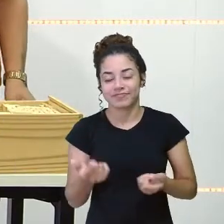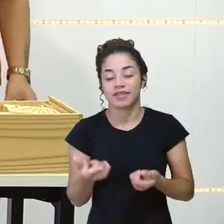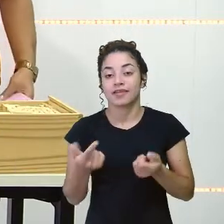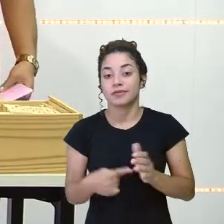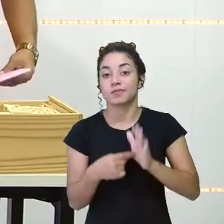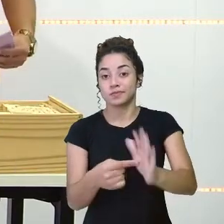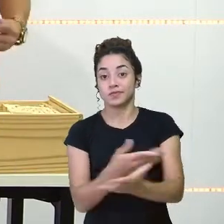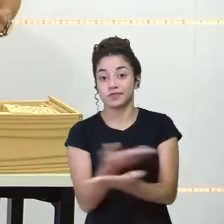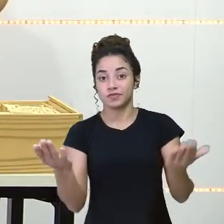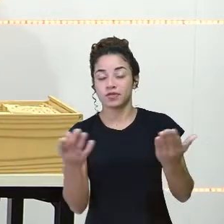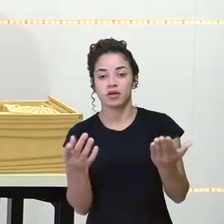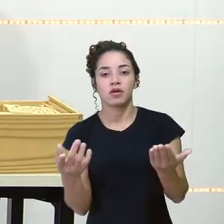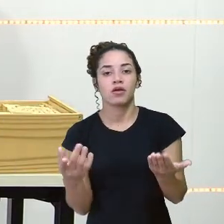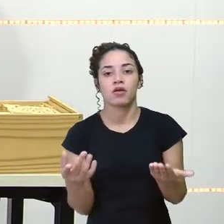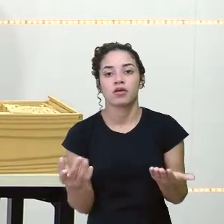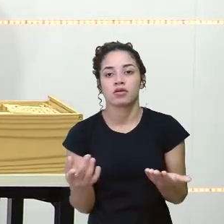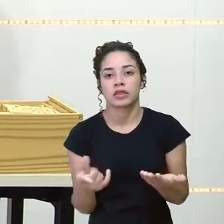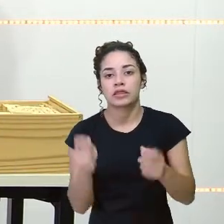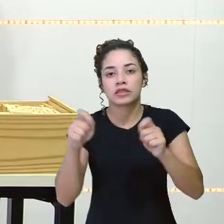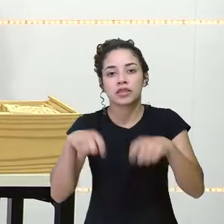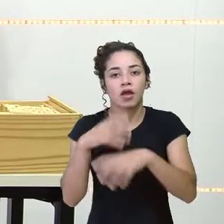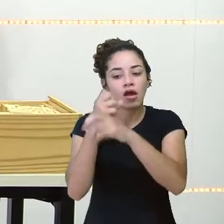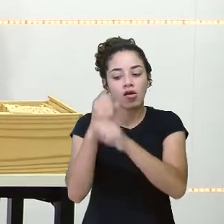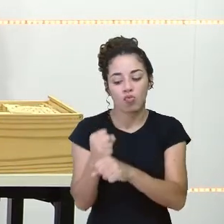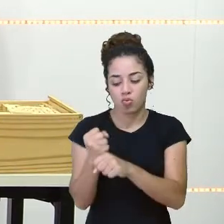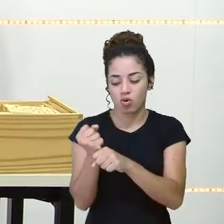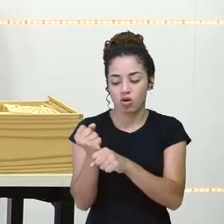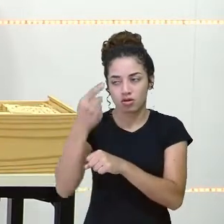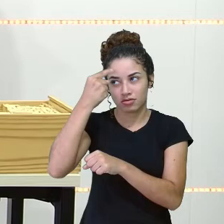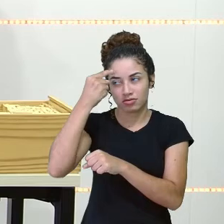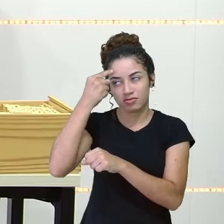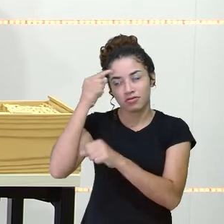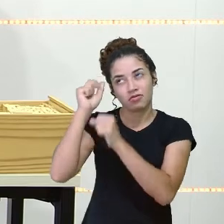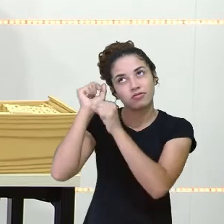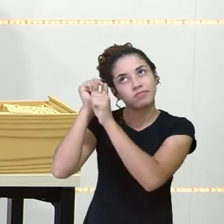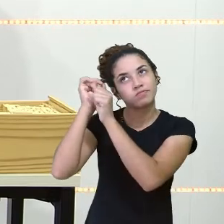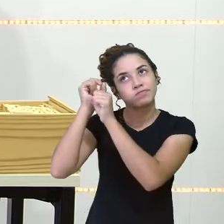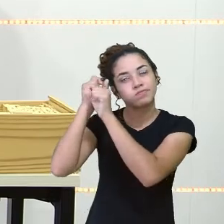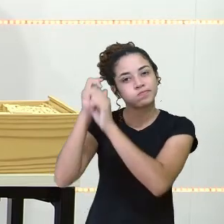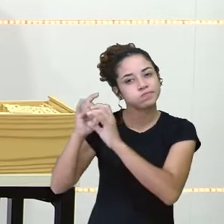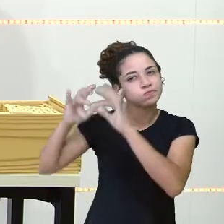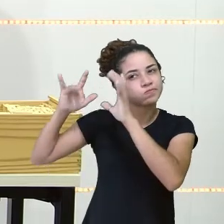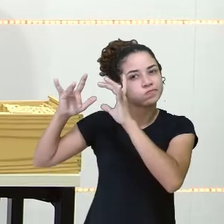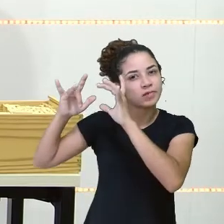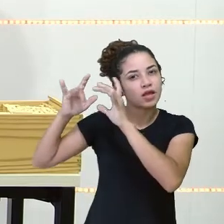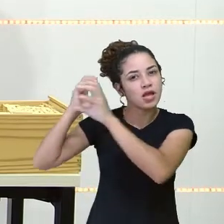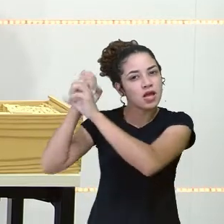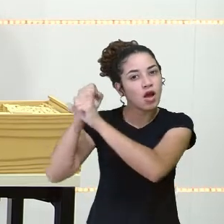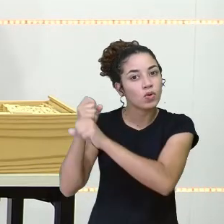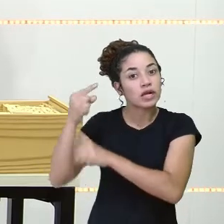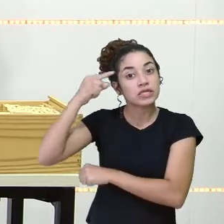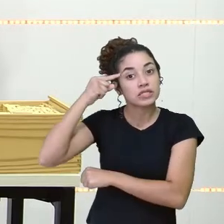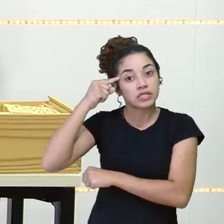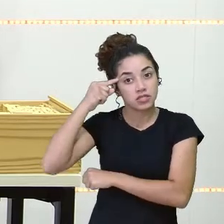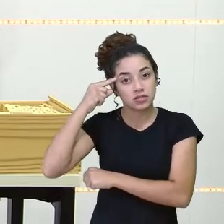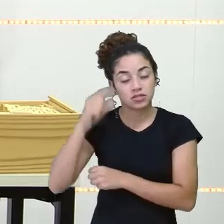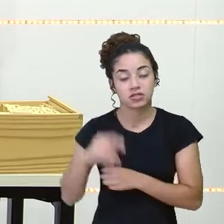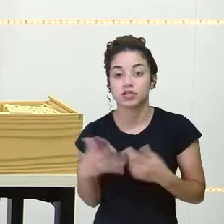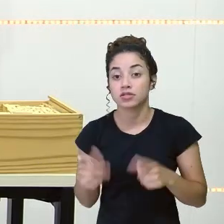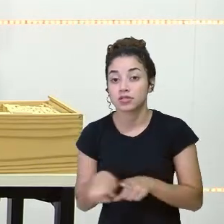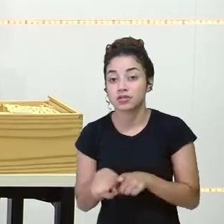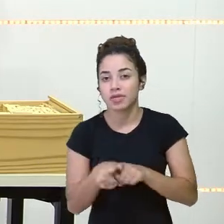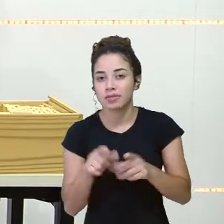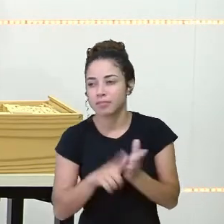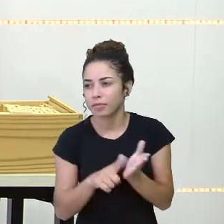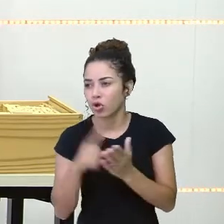aqui umas situações para cálculos mentais, para a gente resolver mentalmente, tá? Trouxe umas fichinhas,